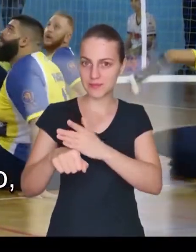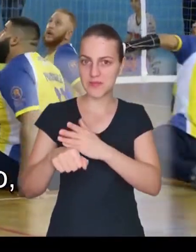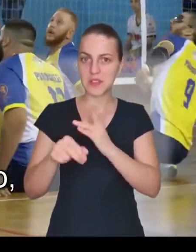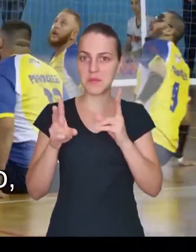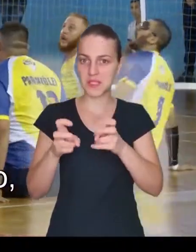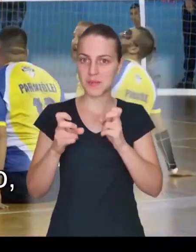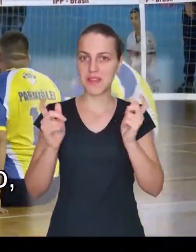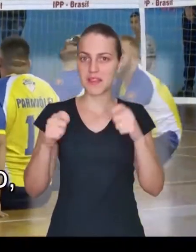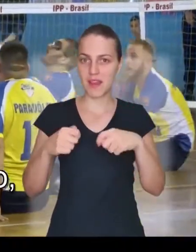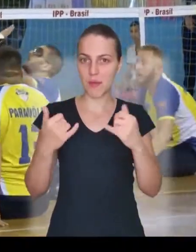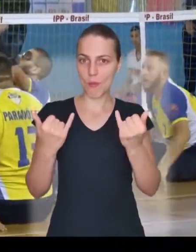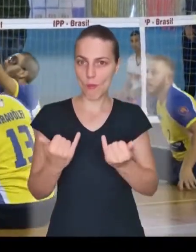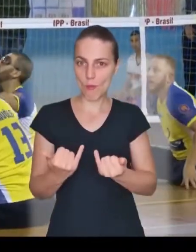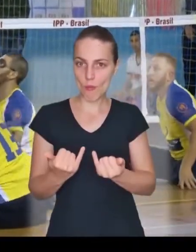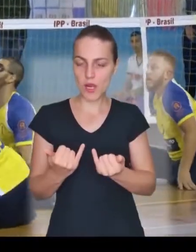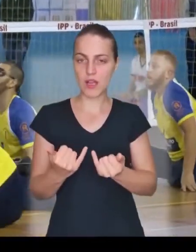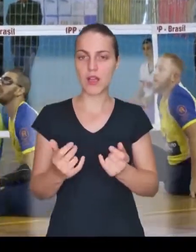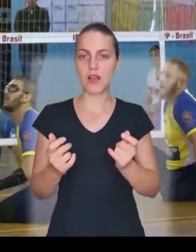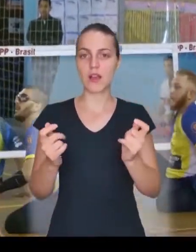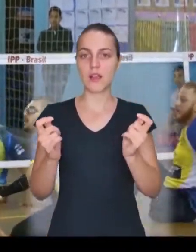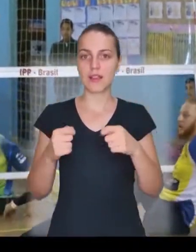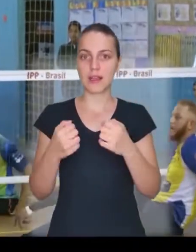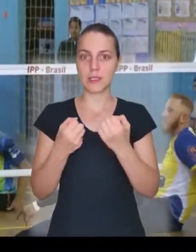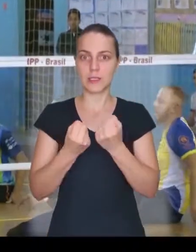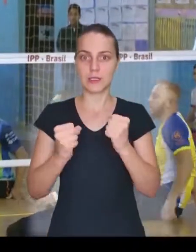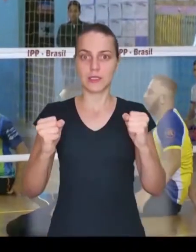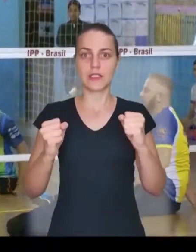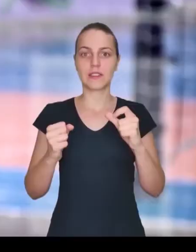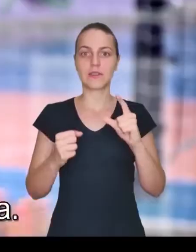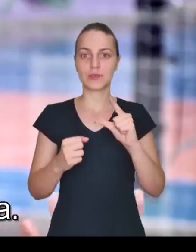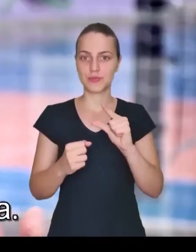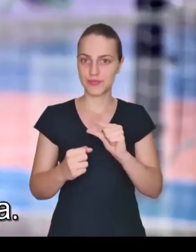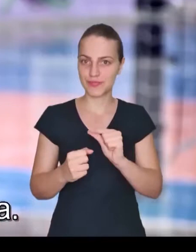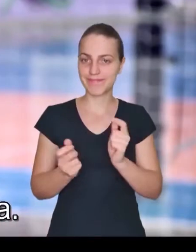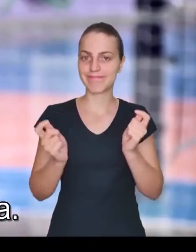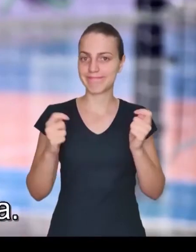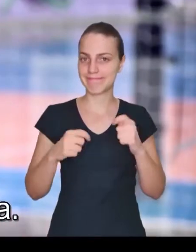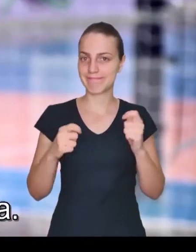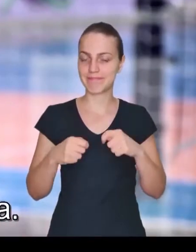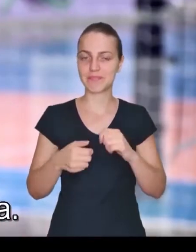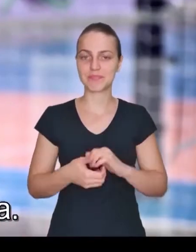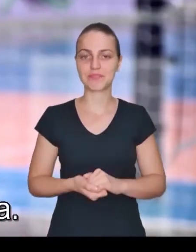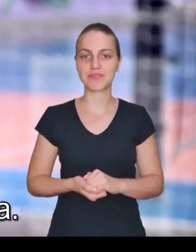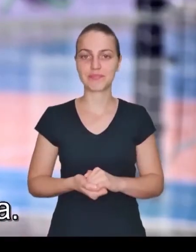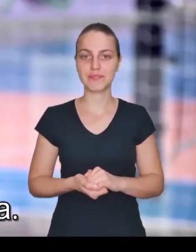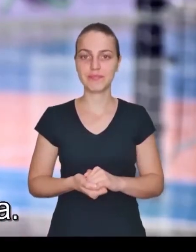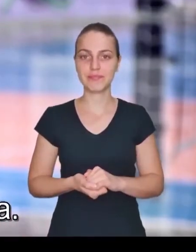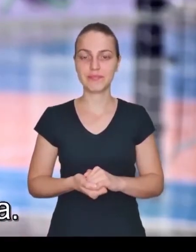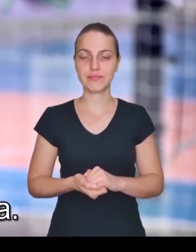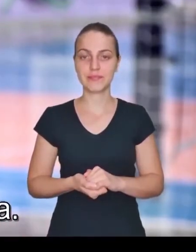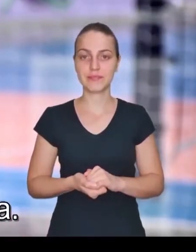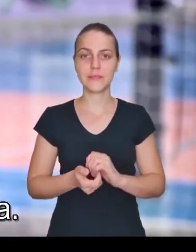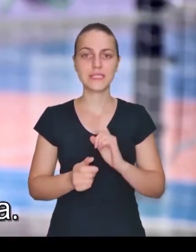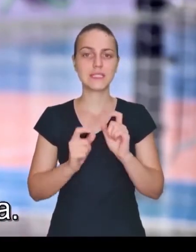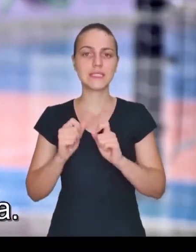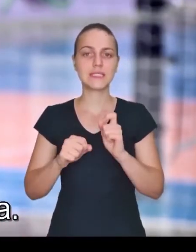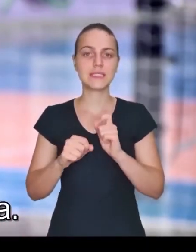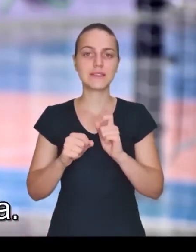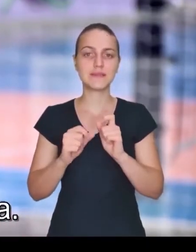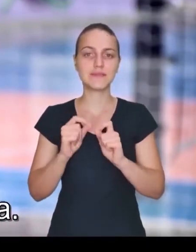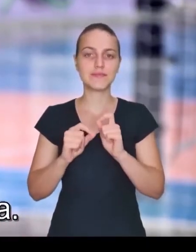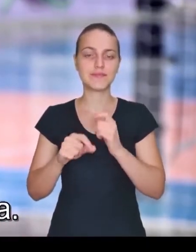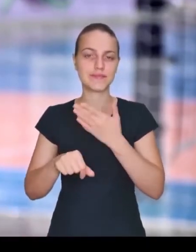pouquinho de peso, um pouquinho do estresse, vai junto na nossa modalidade. José. O vôlei sentado ele é praticado por pessoas com deficiência